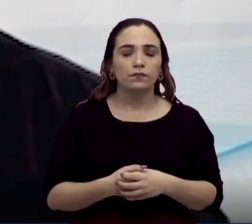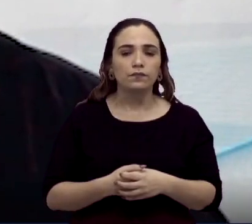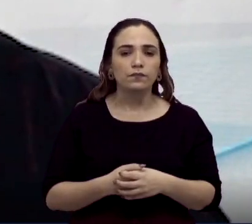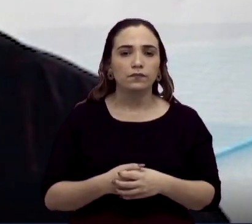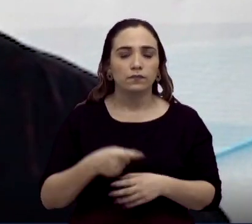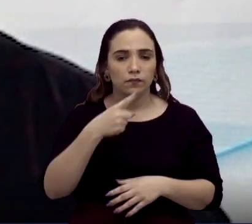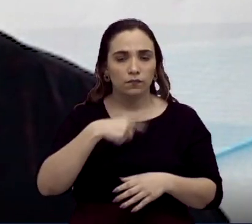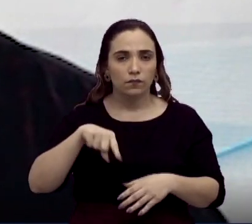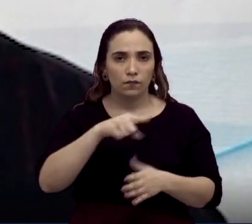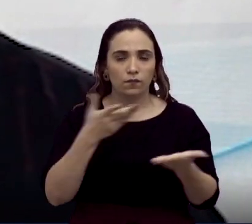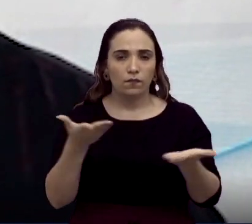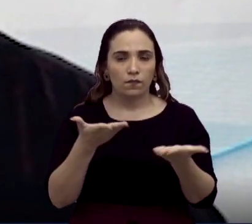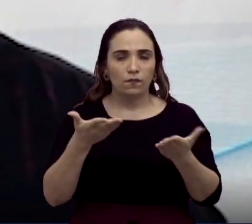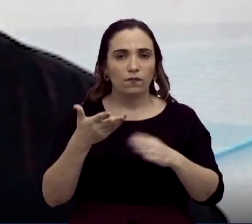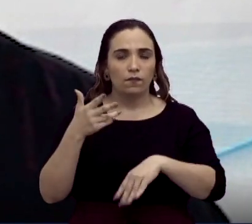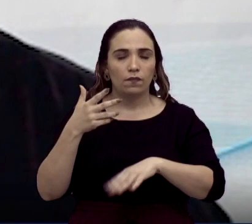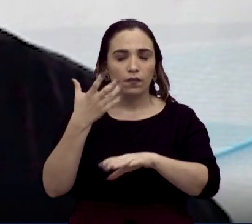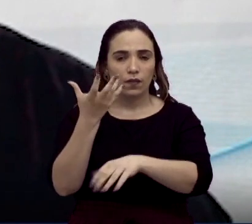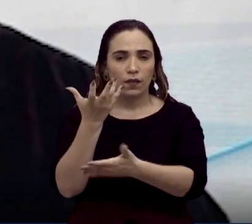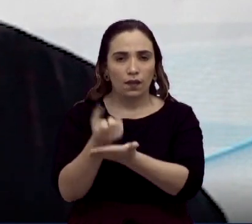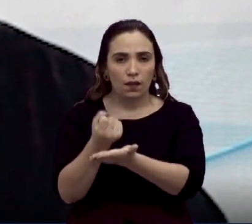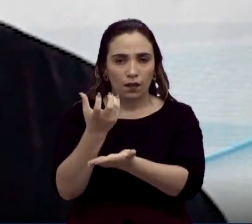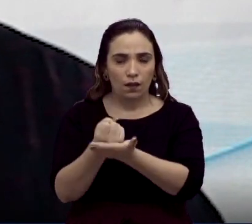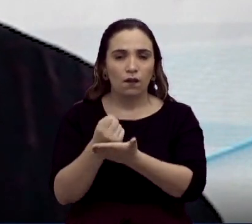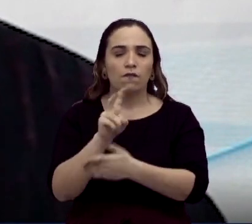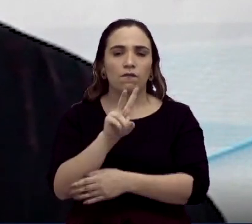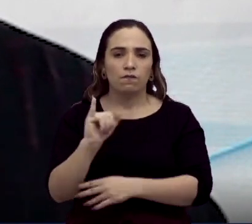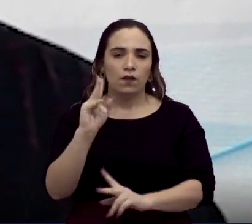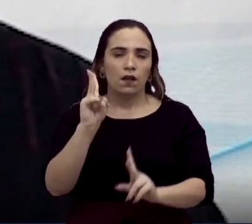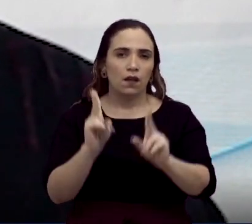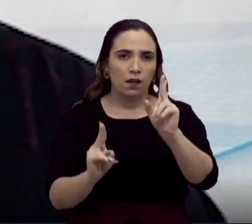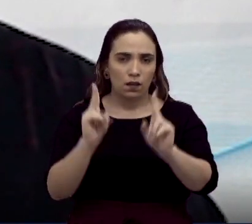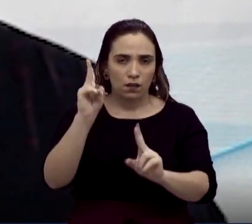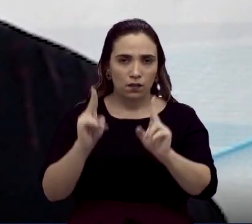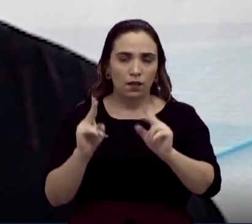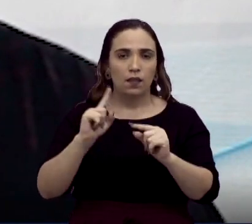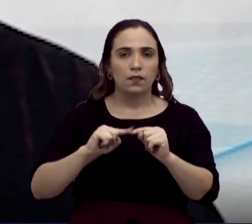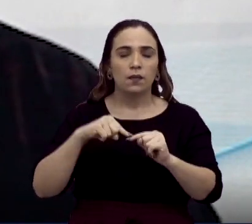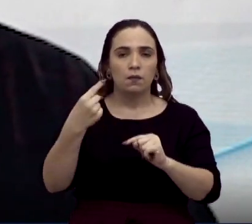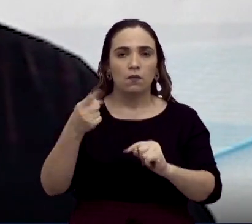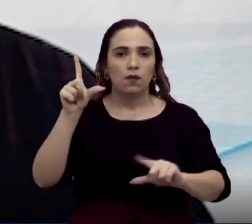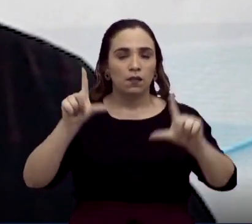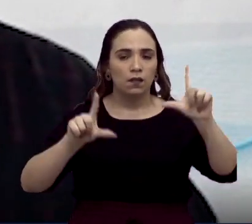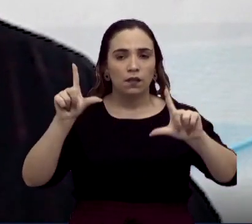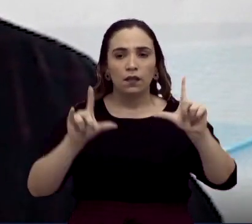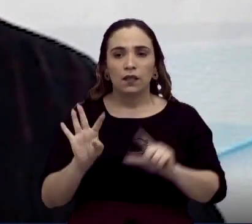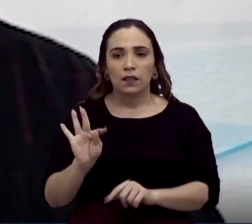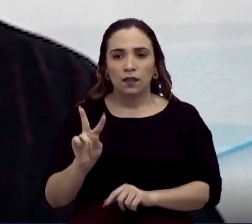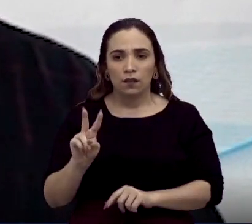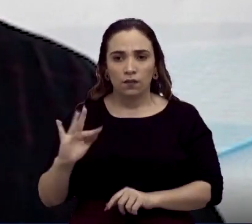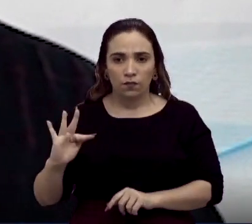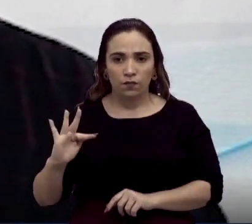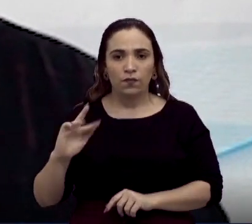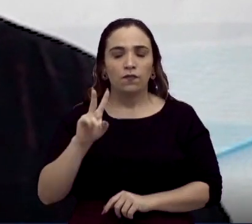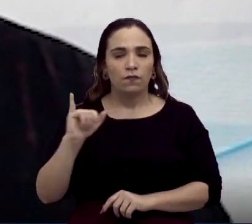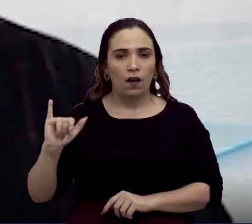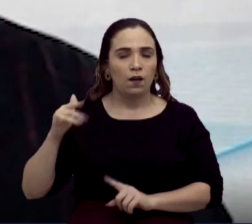gente está gravando, esse vídeo vai ser editado e transmitido posteriormente pela TV Fortaleza, nessa